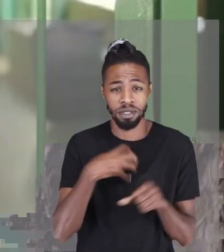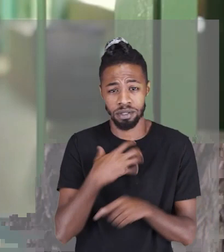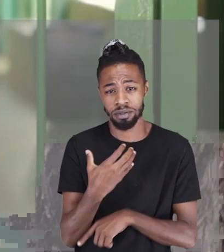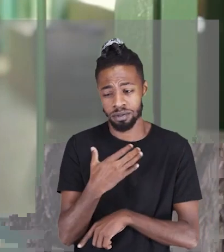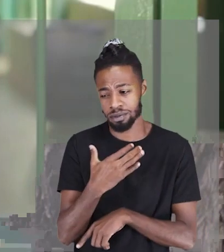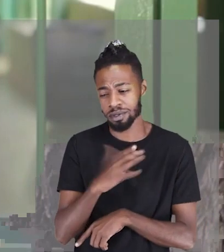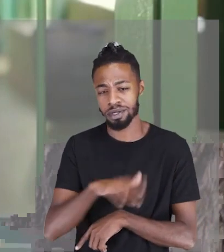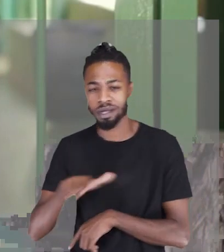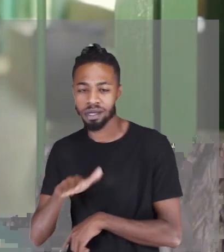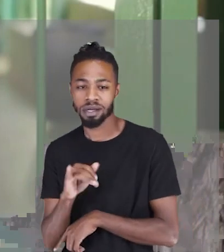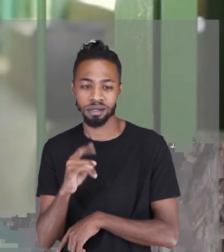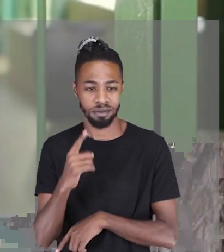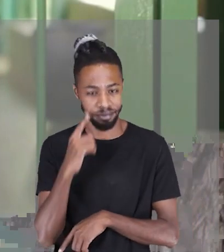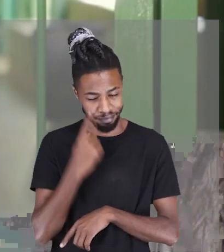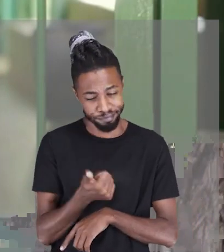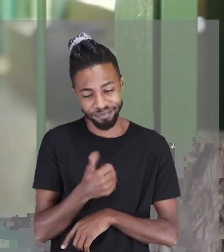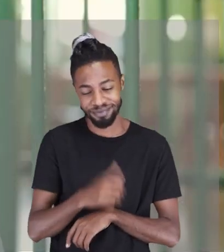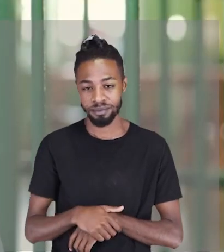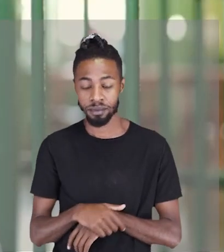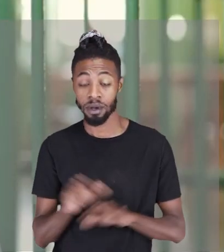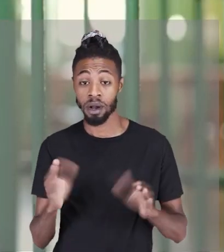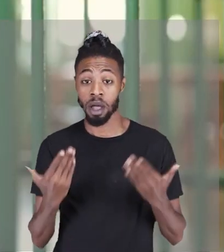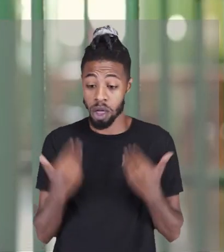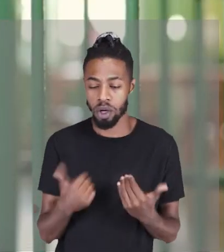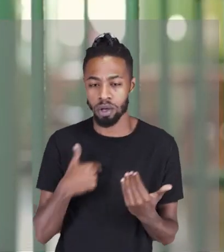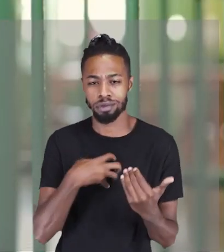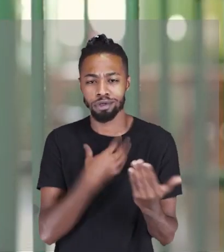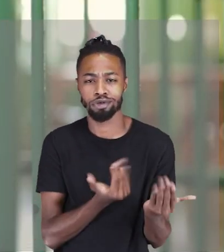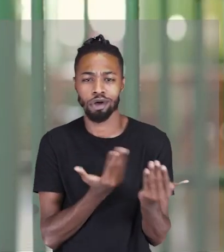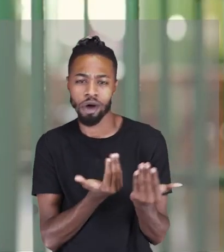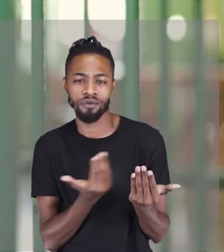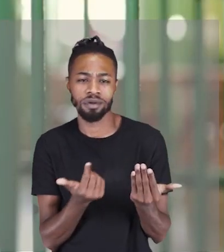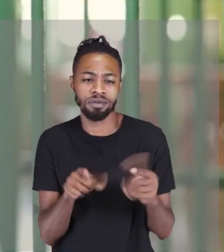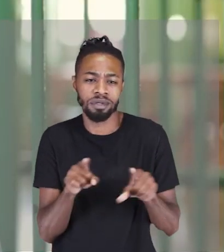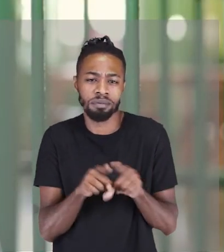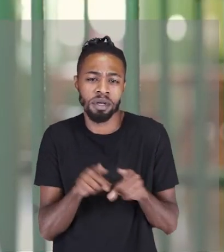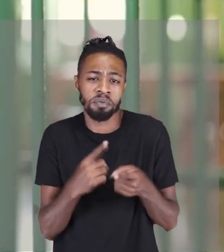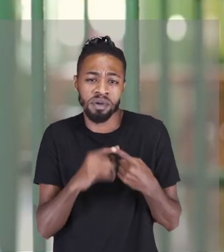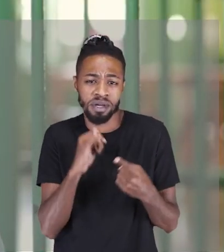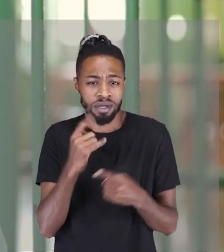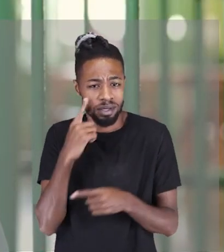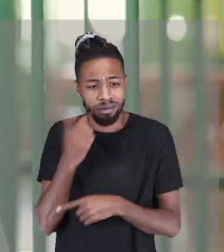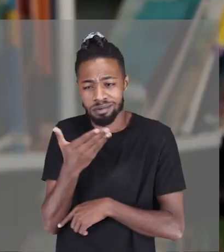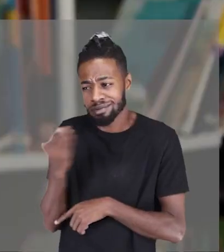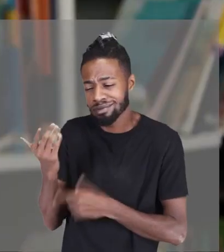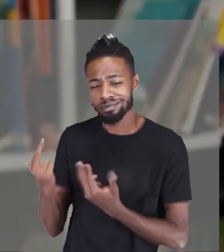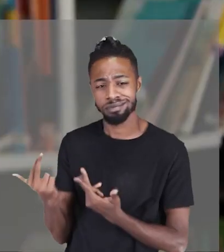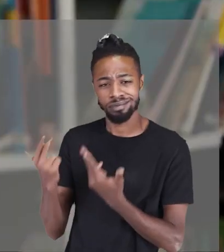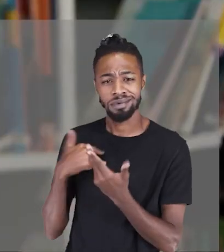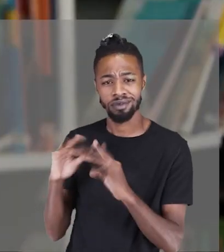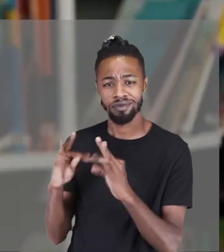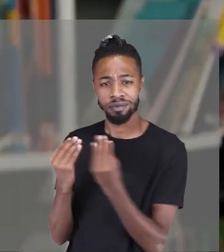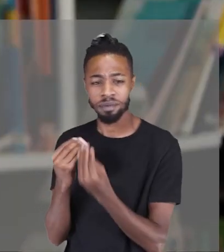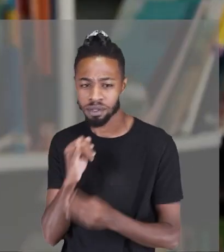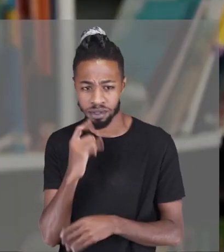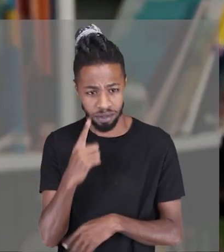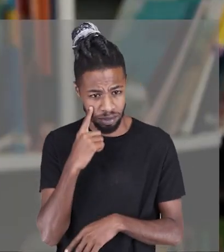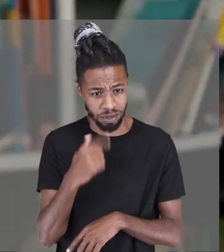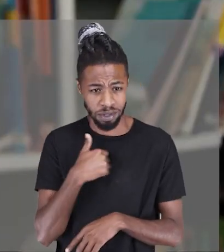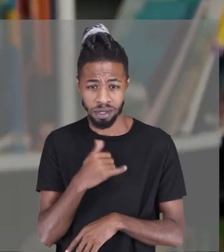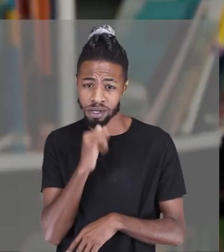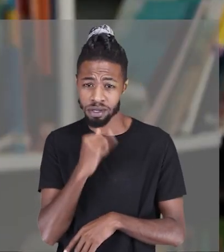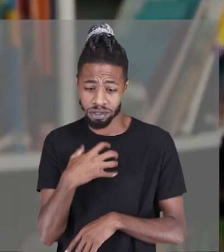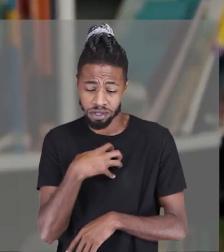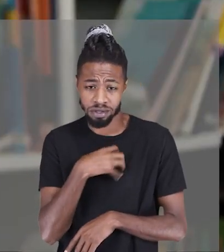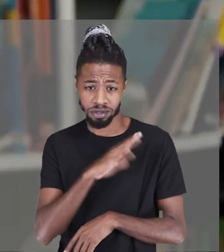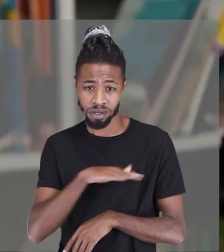sinto como jovem, adolescente. Minha mãe me sente como jovem também, me trato como adolescente, minha família. Adolescente, assim, mais pra parte da